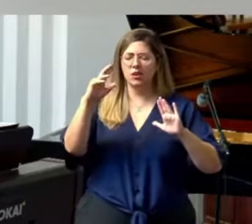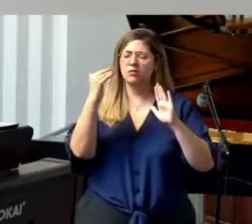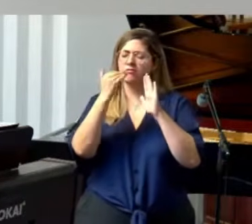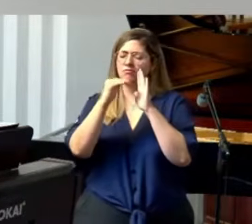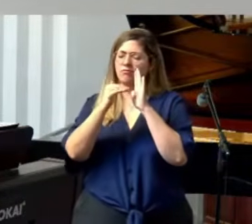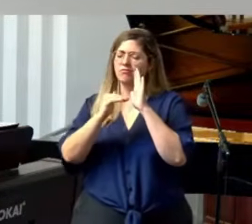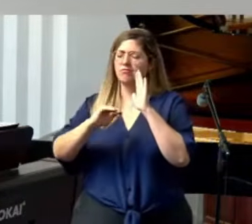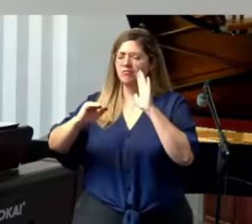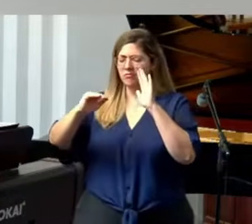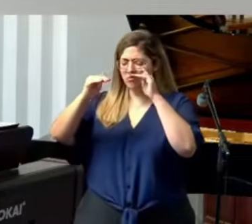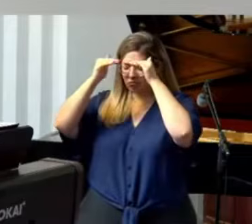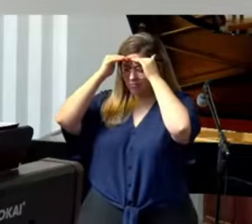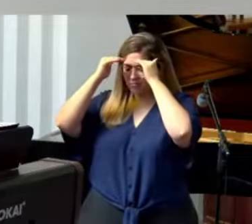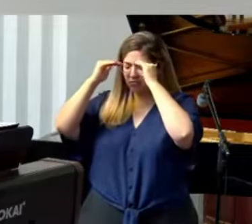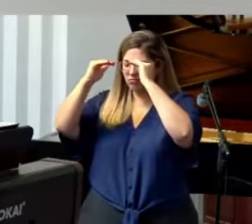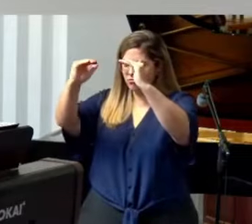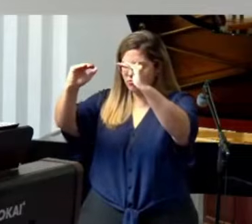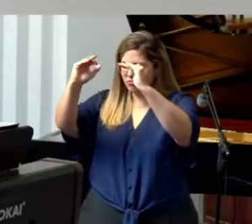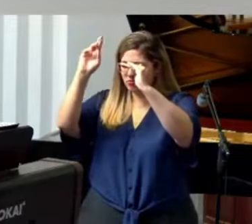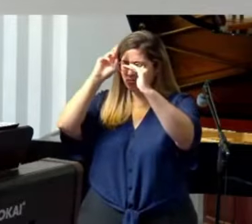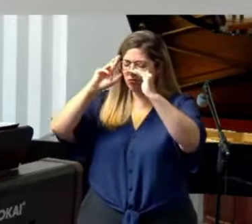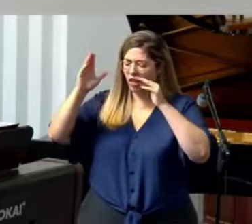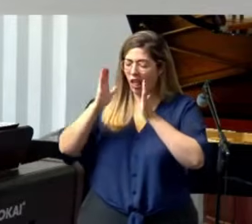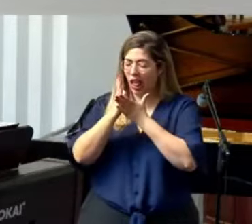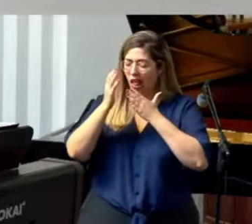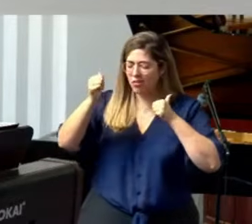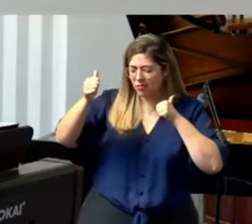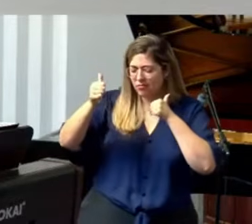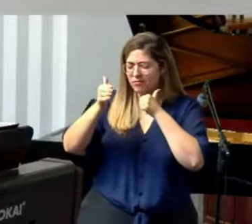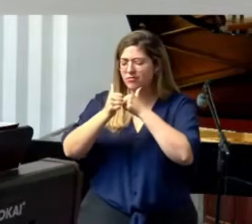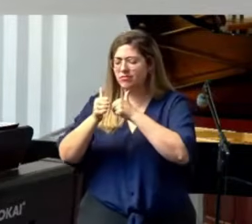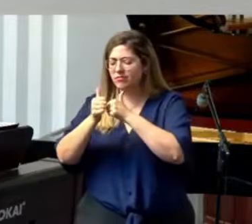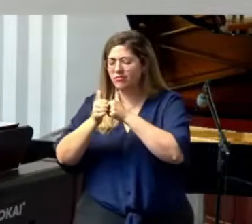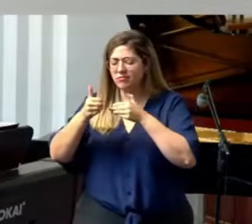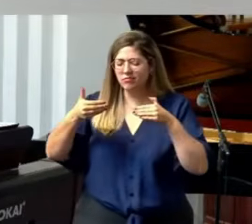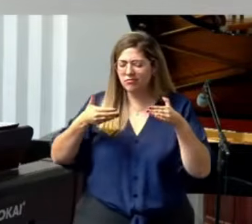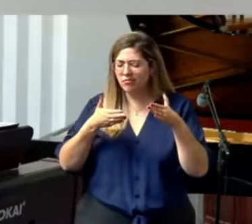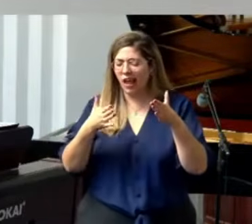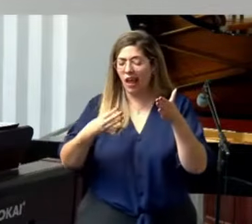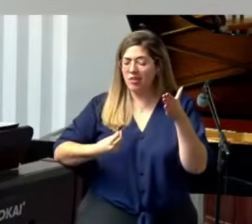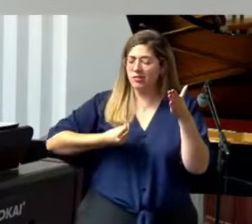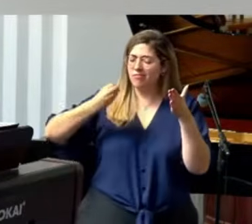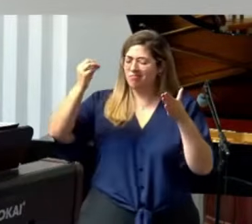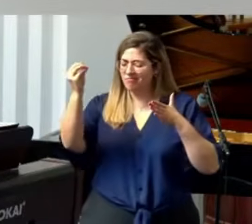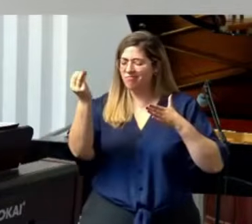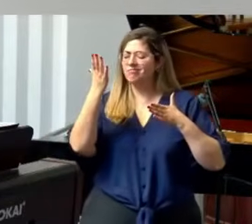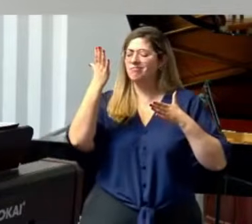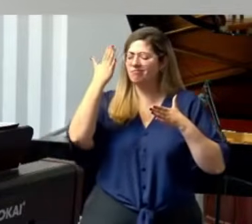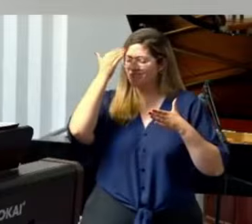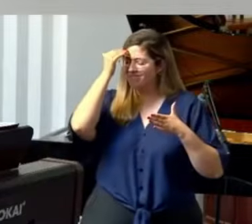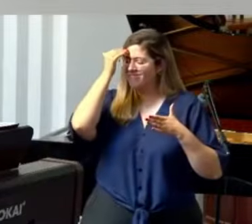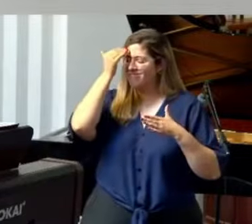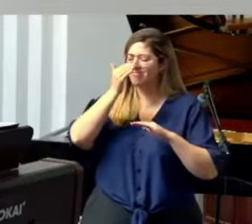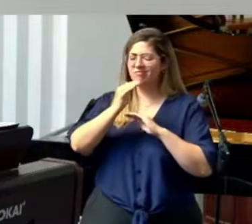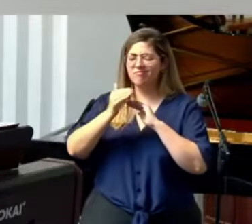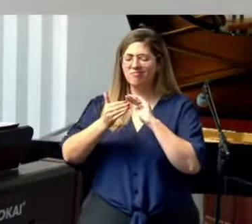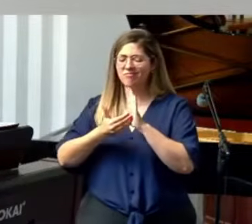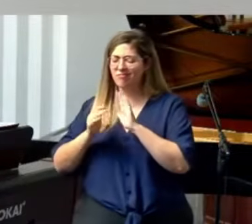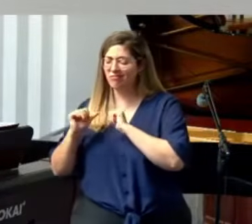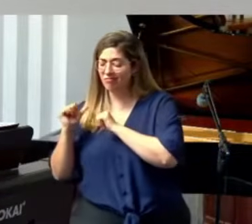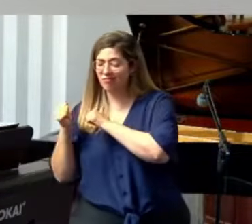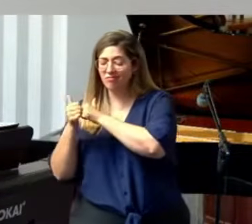missão é nos aproximarmos da Tua palavra, que é luz para o nosso caminho, para reconhecermos o que está ao nosso